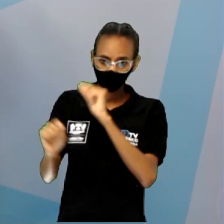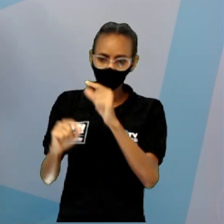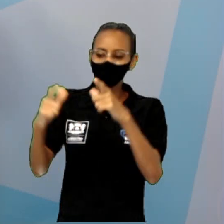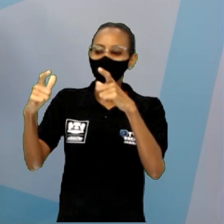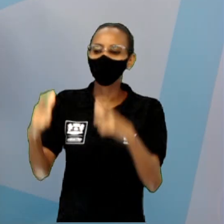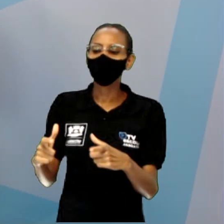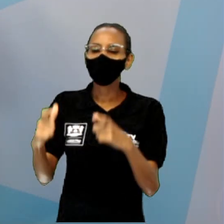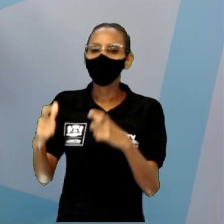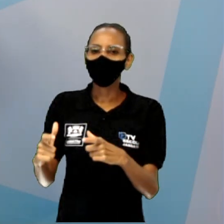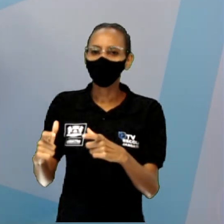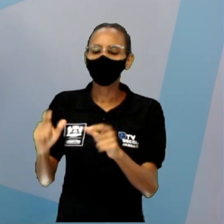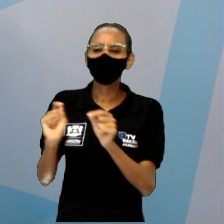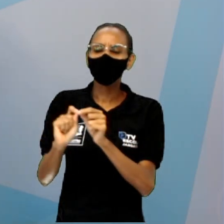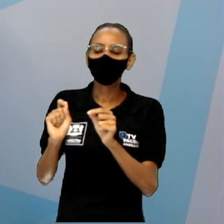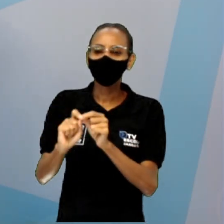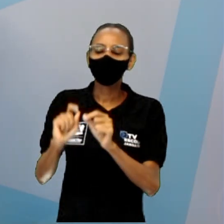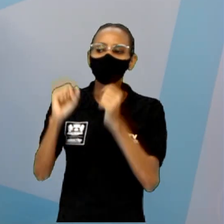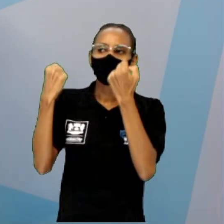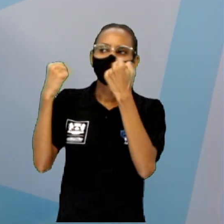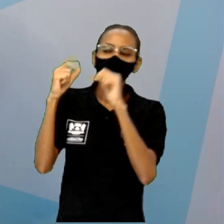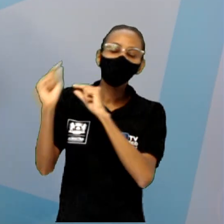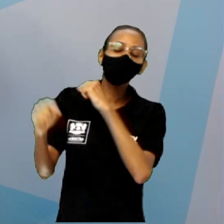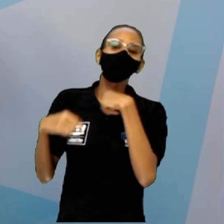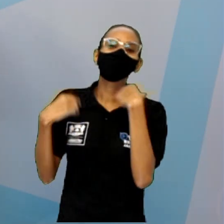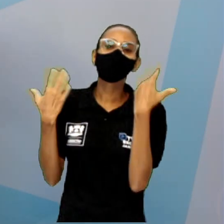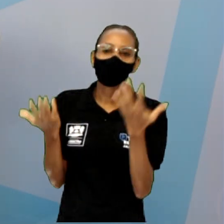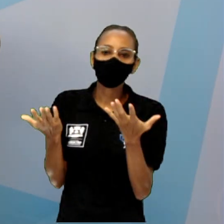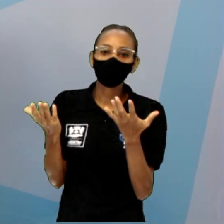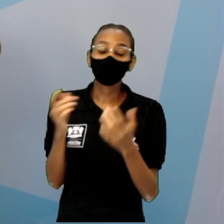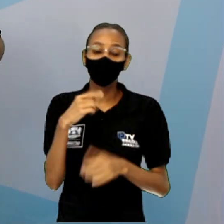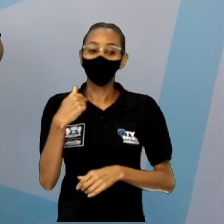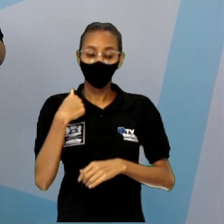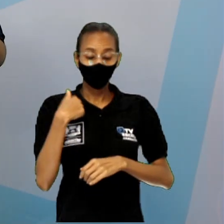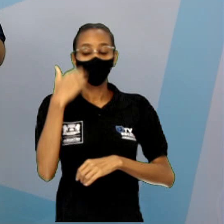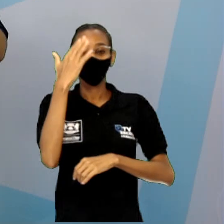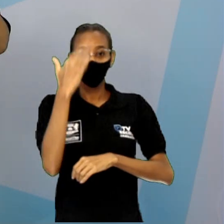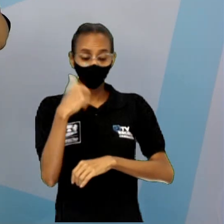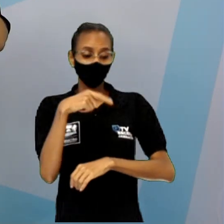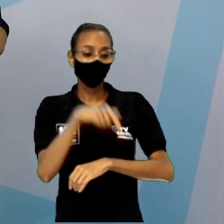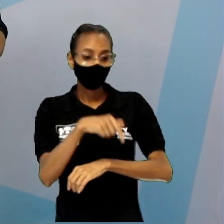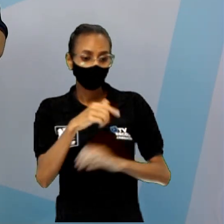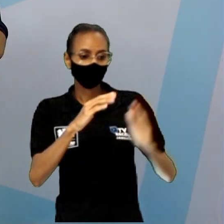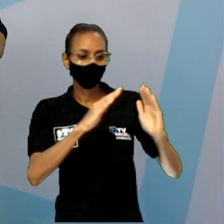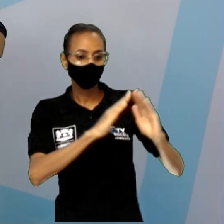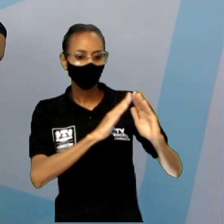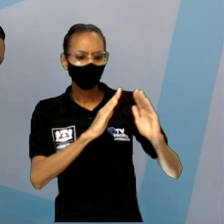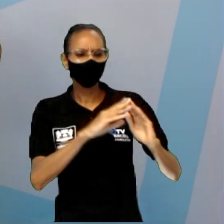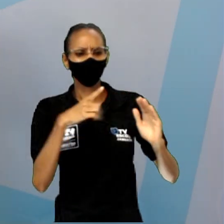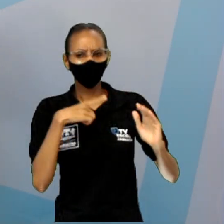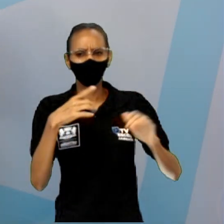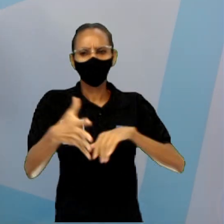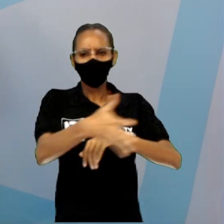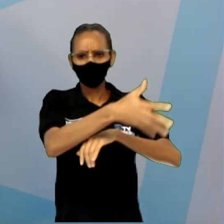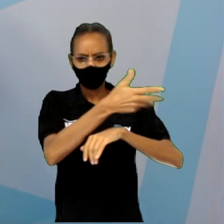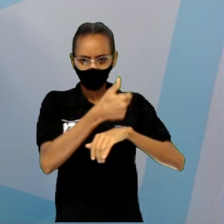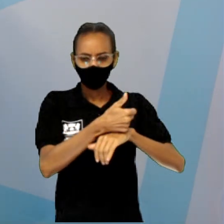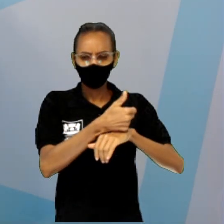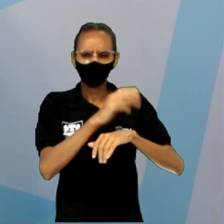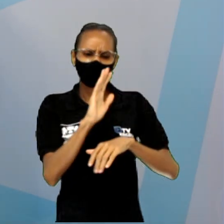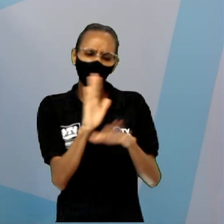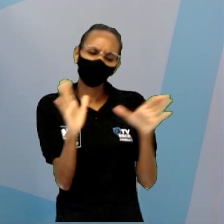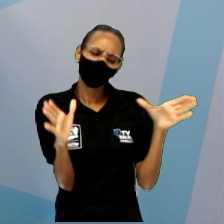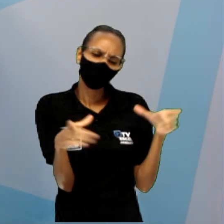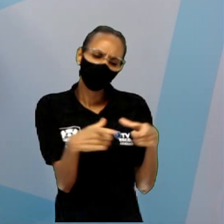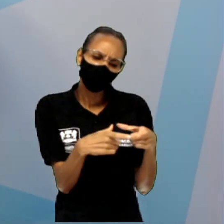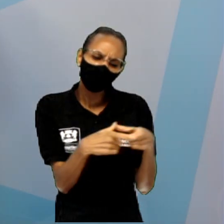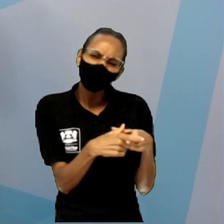local. Então, por exemplo, professora, eu sei que aqui na minha comunidade tem uma praça, mas essa praça ela é